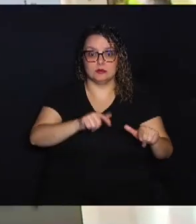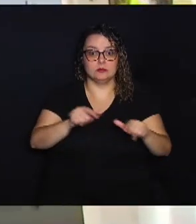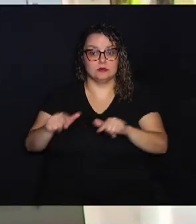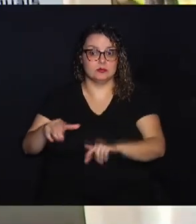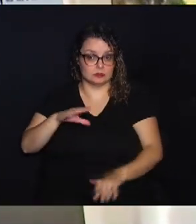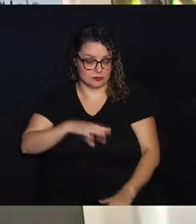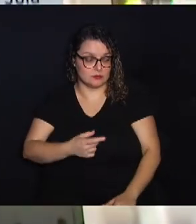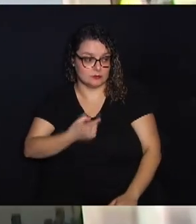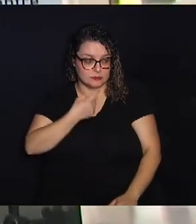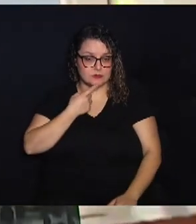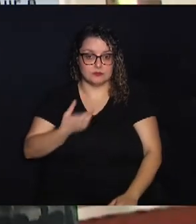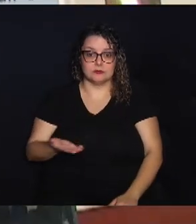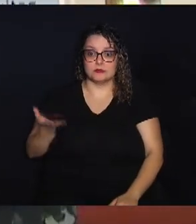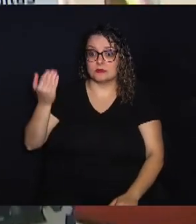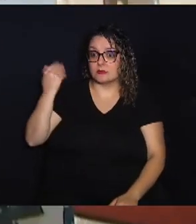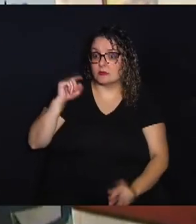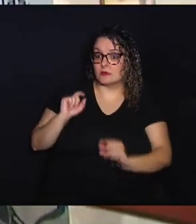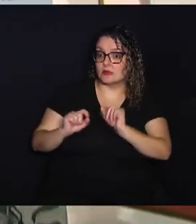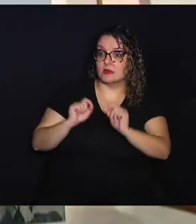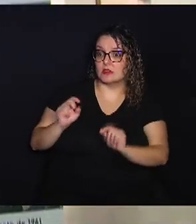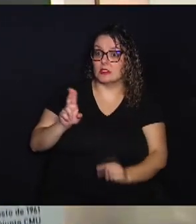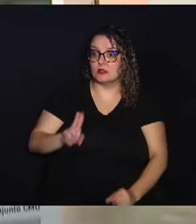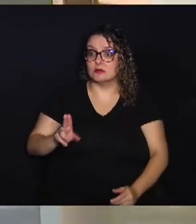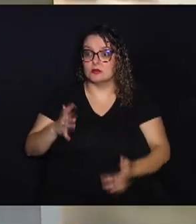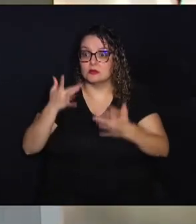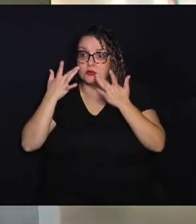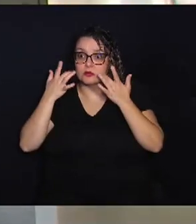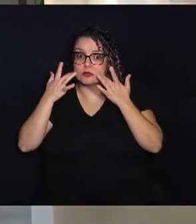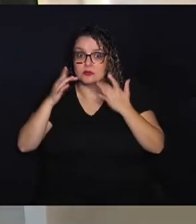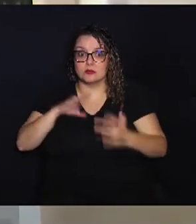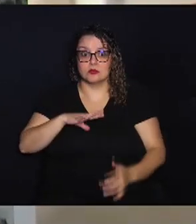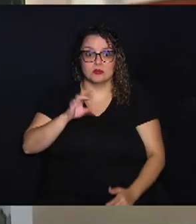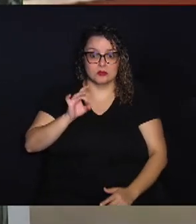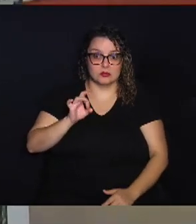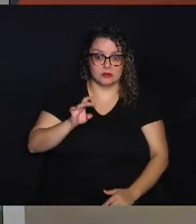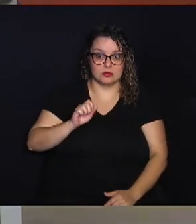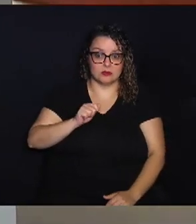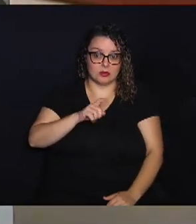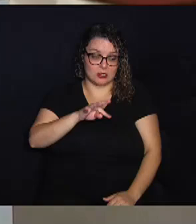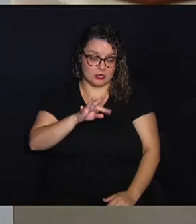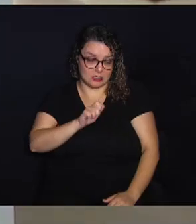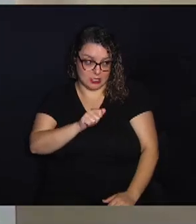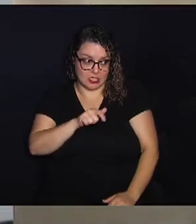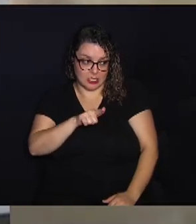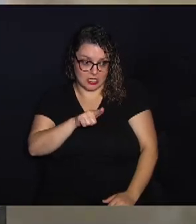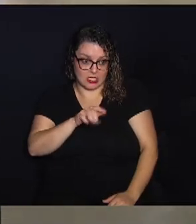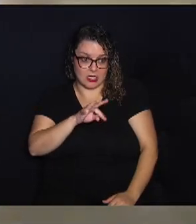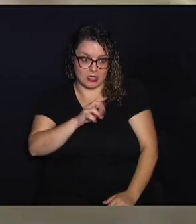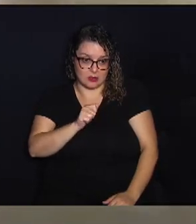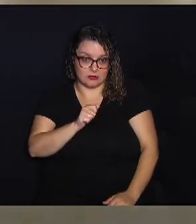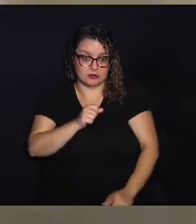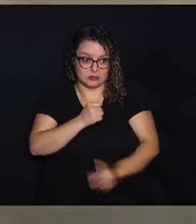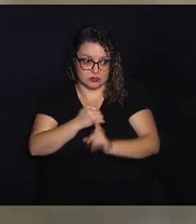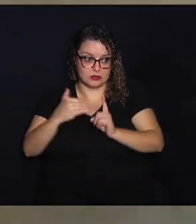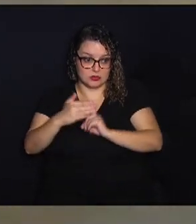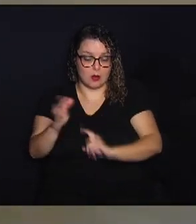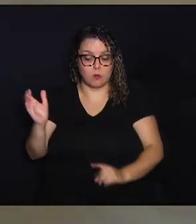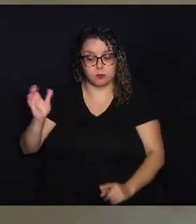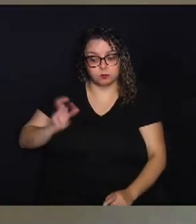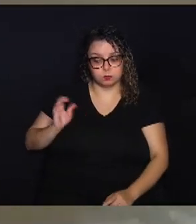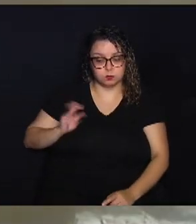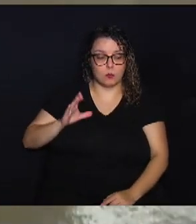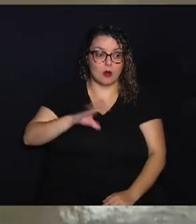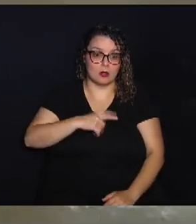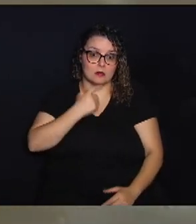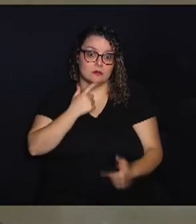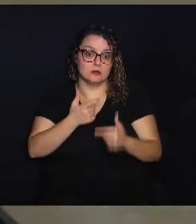Naquela época, quem usava o Teatro Municipal só era a alta sociedade de Campinas, em grande parte,